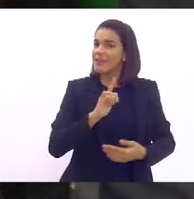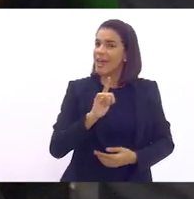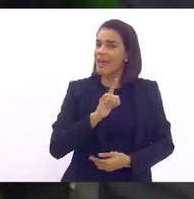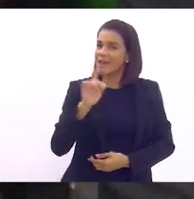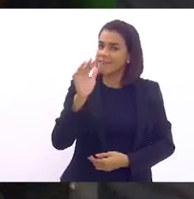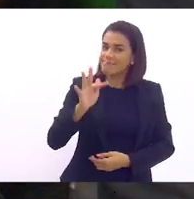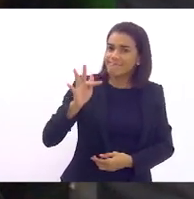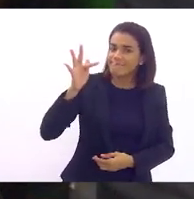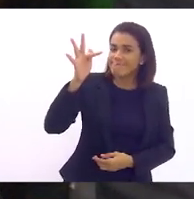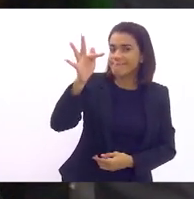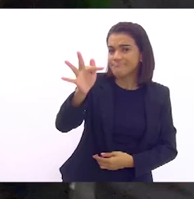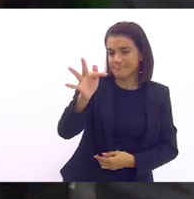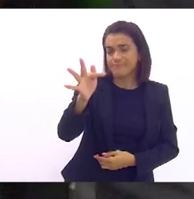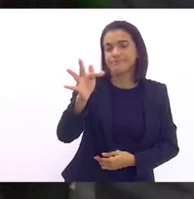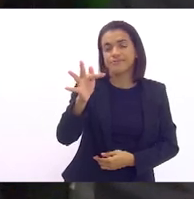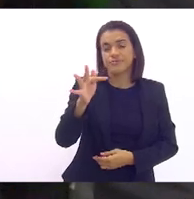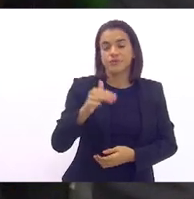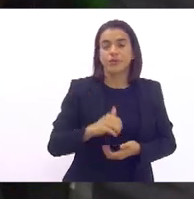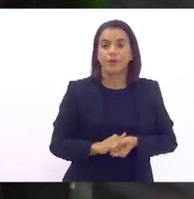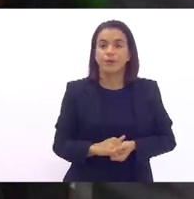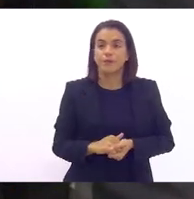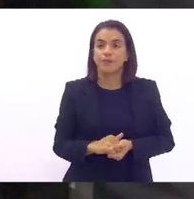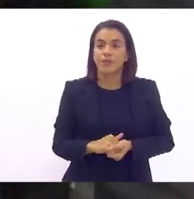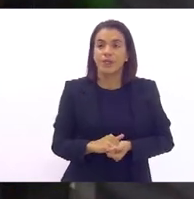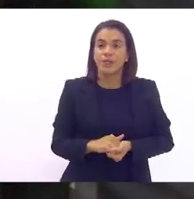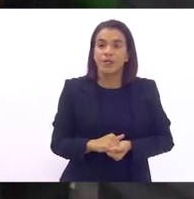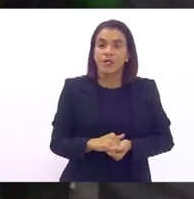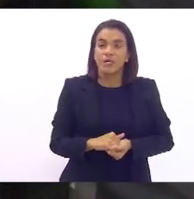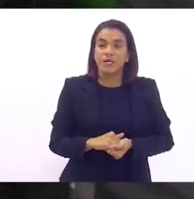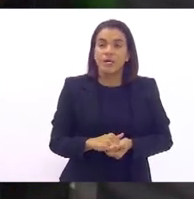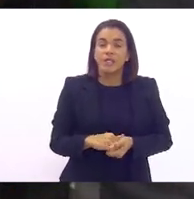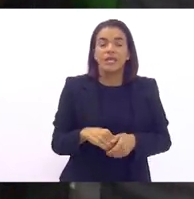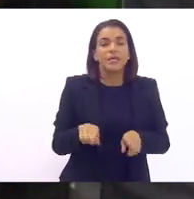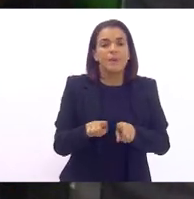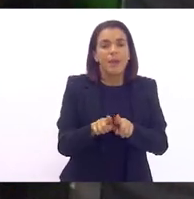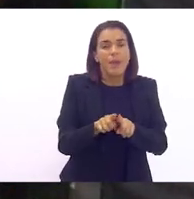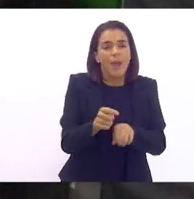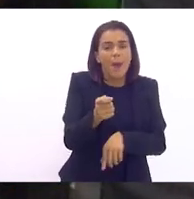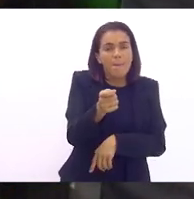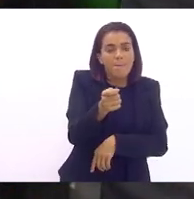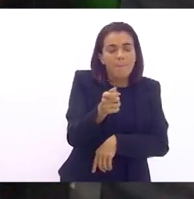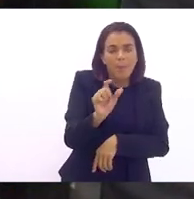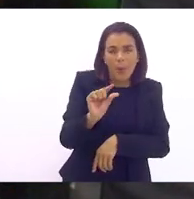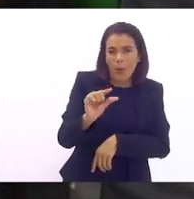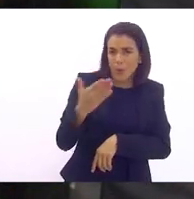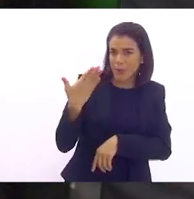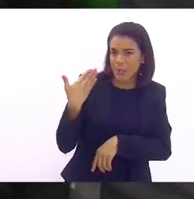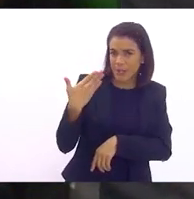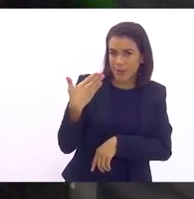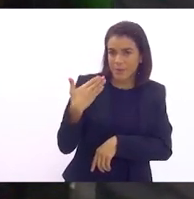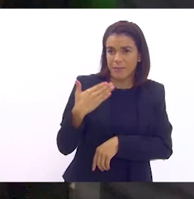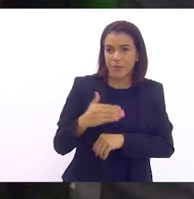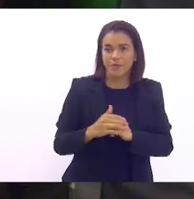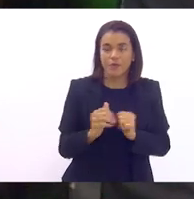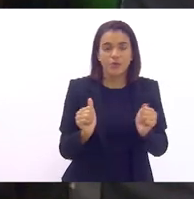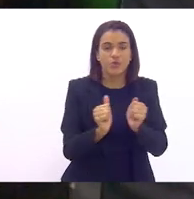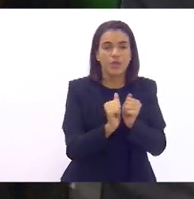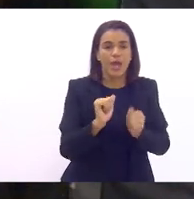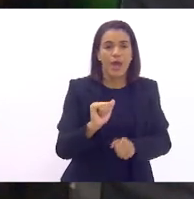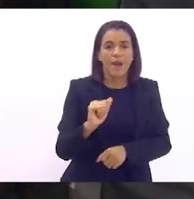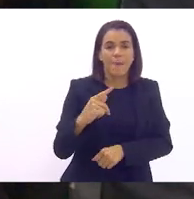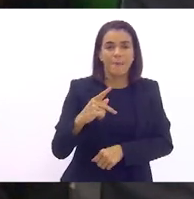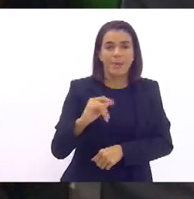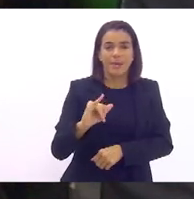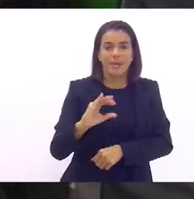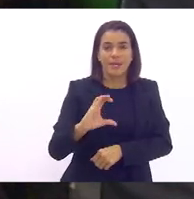naquele naquela tua iniciativa né e mais recentemente a bifina junto com a abif que é uma